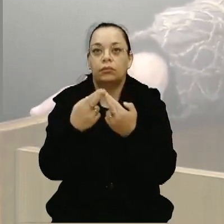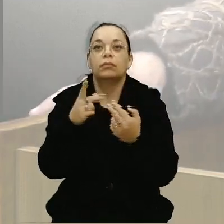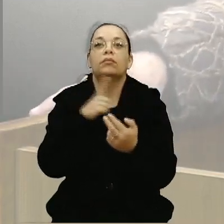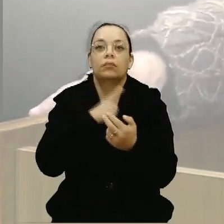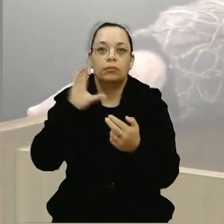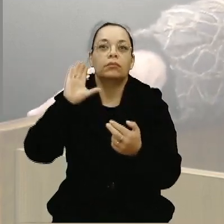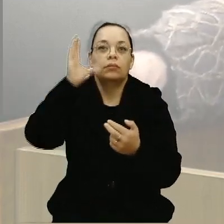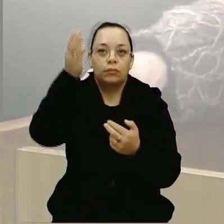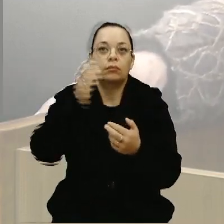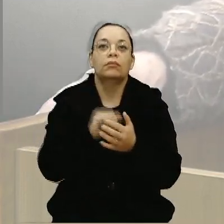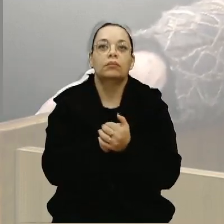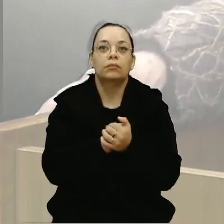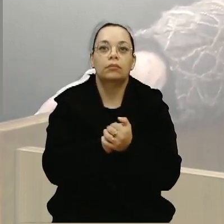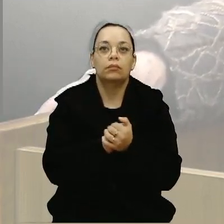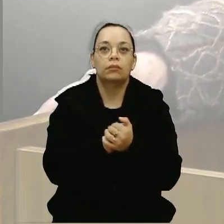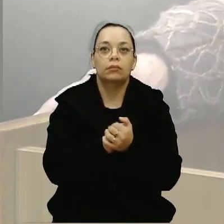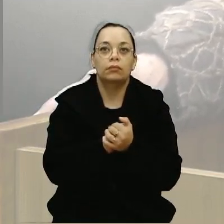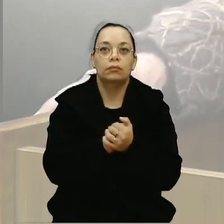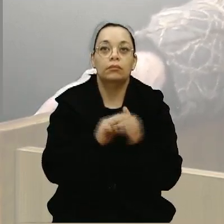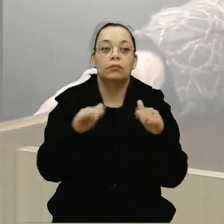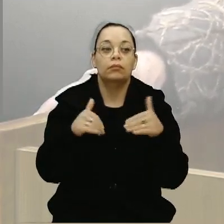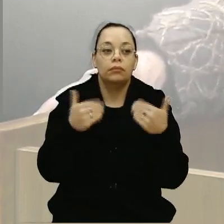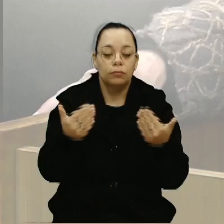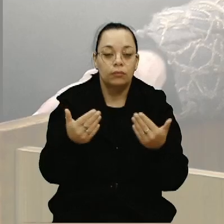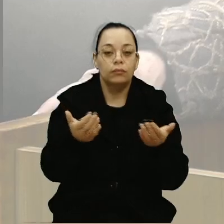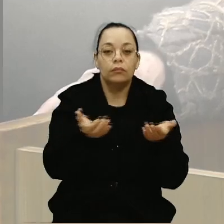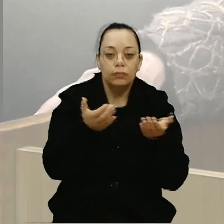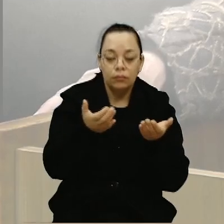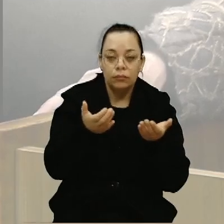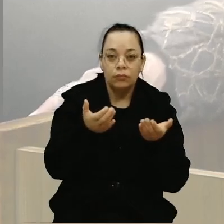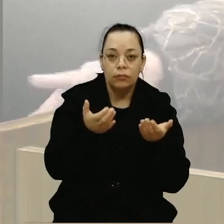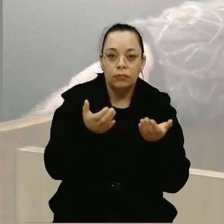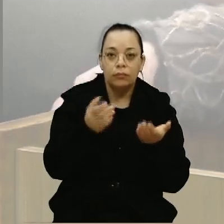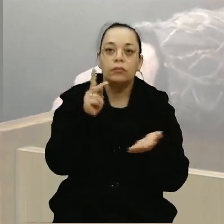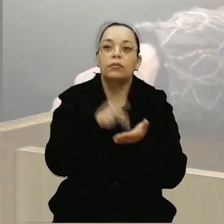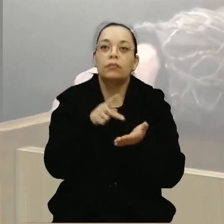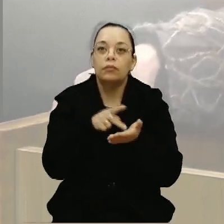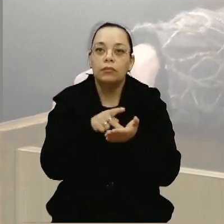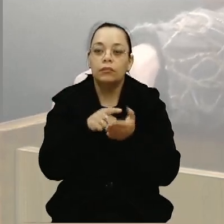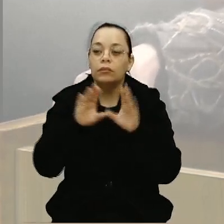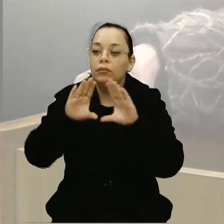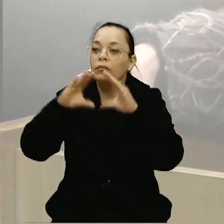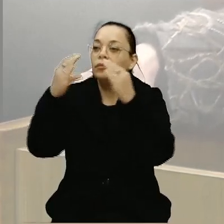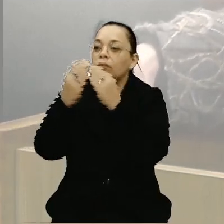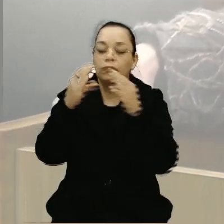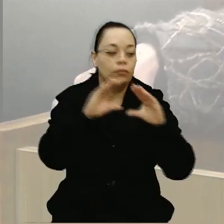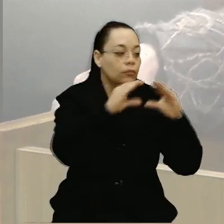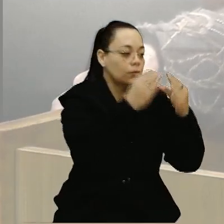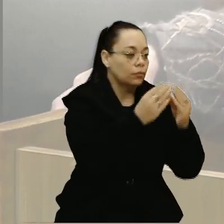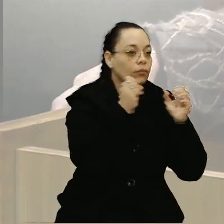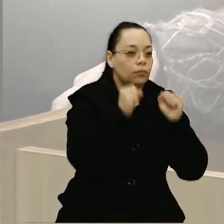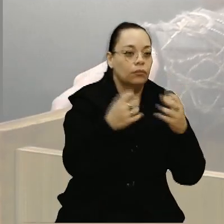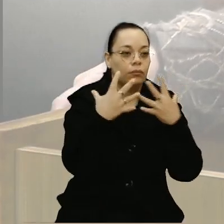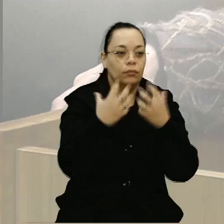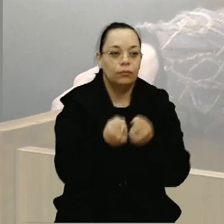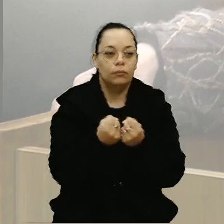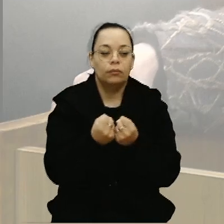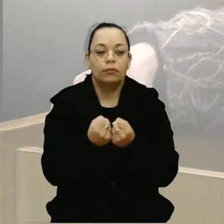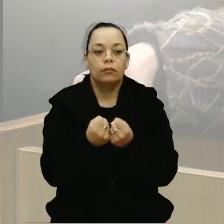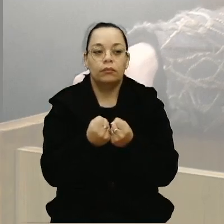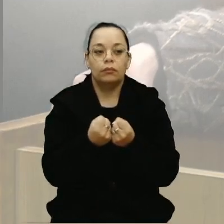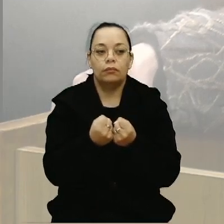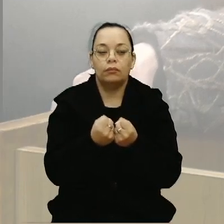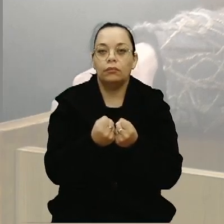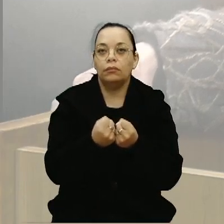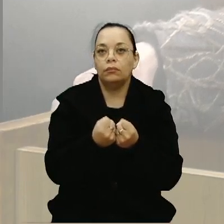a reunião ocorreu. Então, o que a gente quer, na verdade, é que essas comunidades possam receber o asfalto.